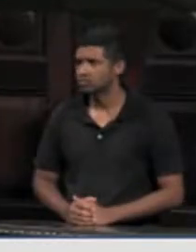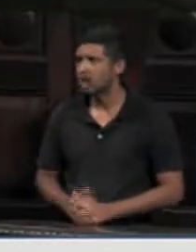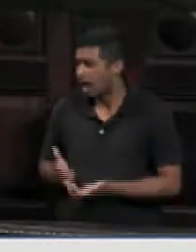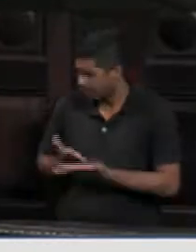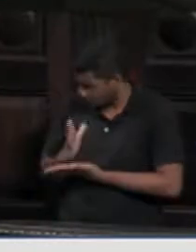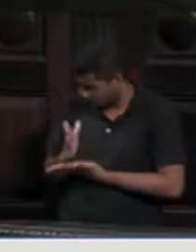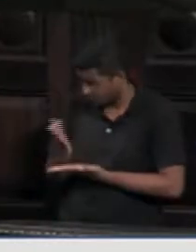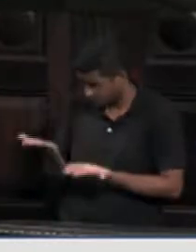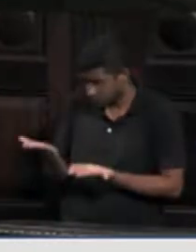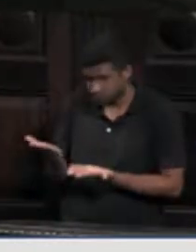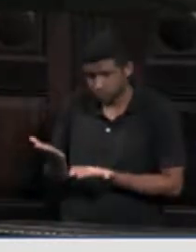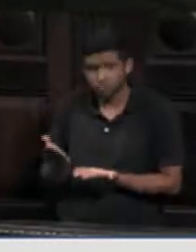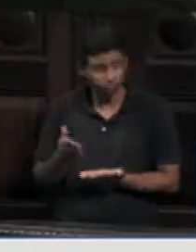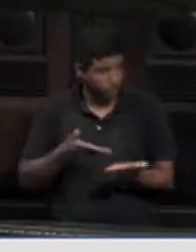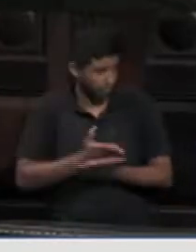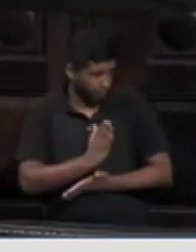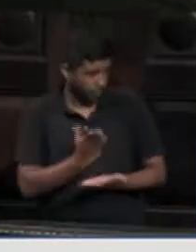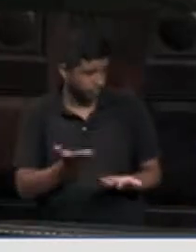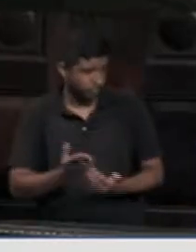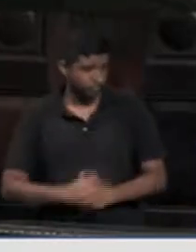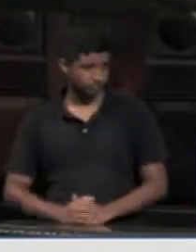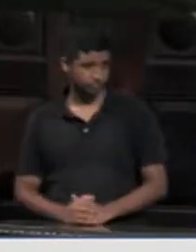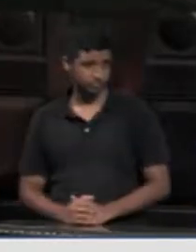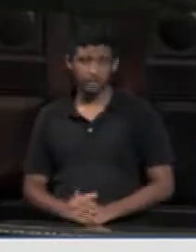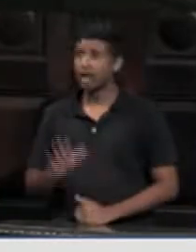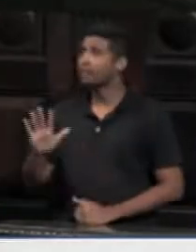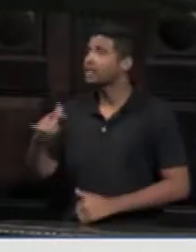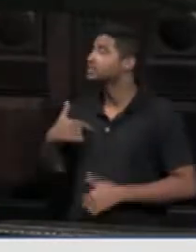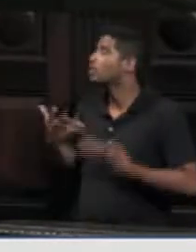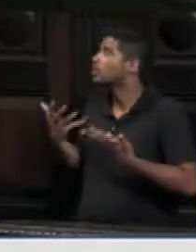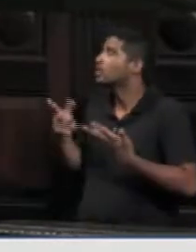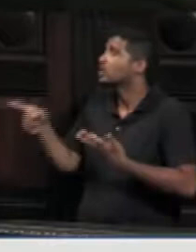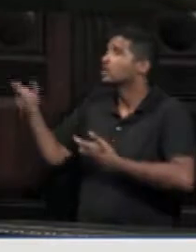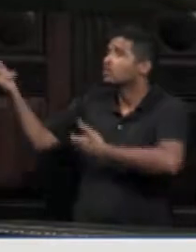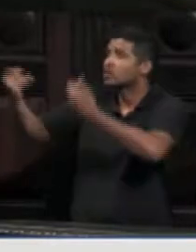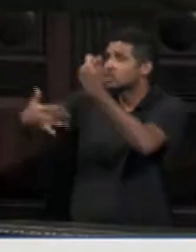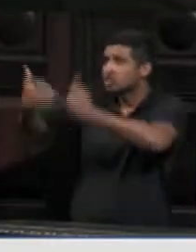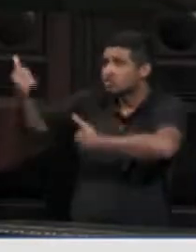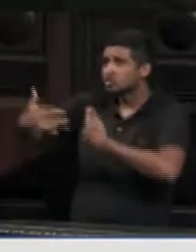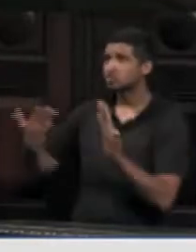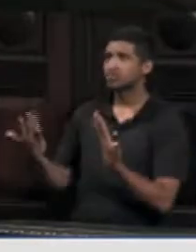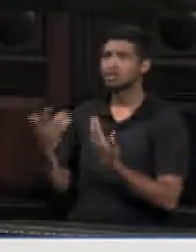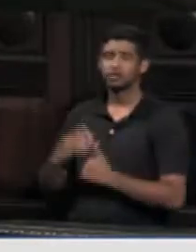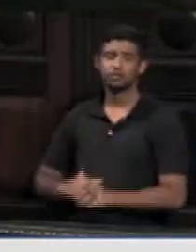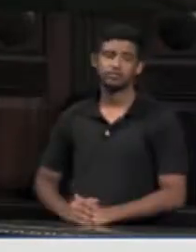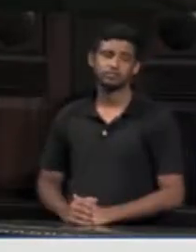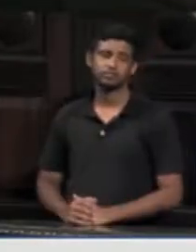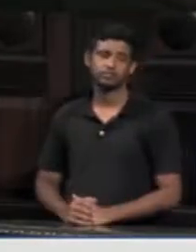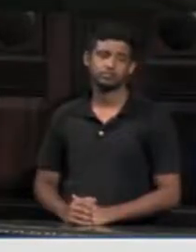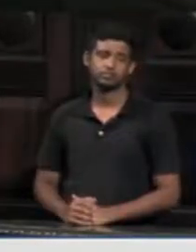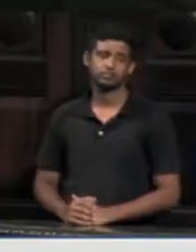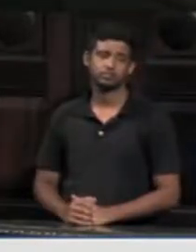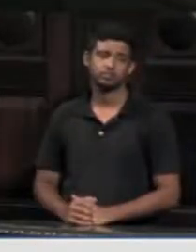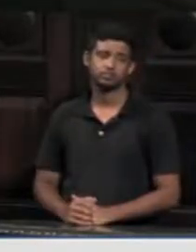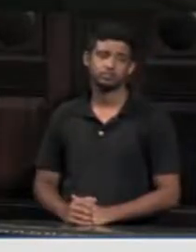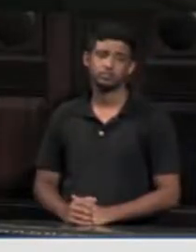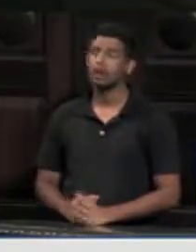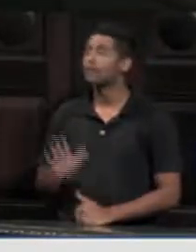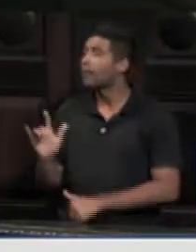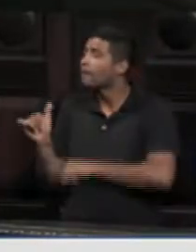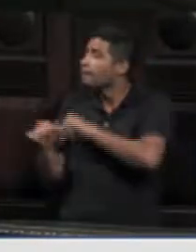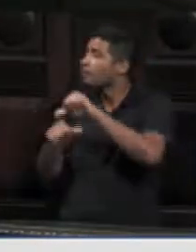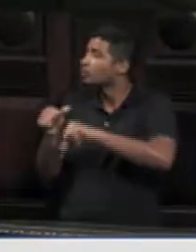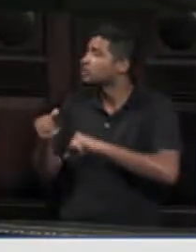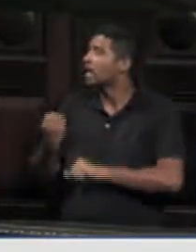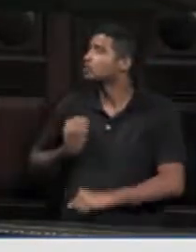Aprovado. Favorável. Favorável. Eu queria que o senhor fizesse uma pequena correção na modificativa